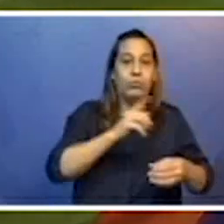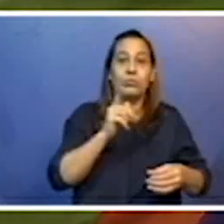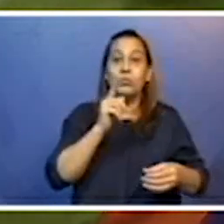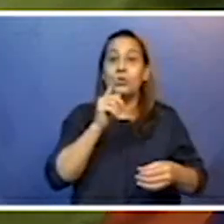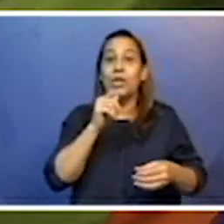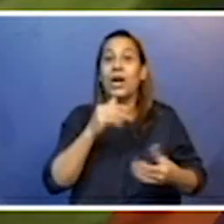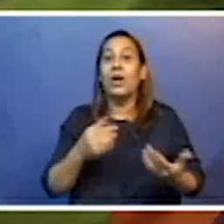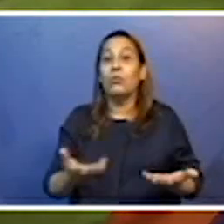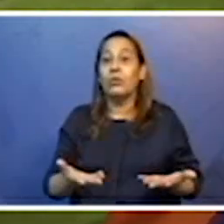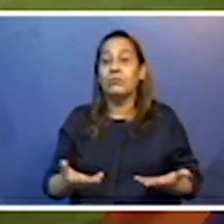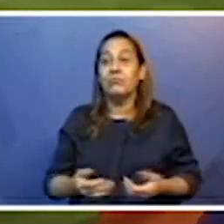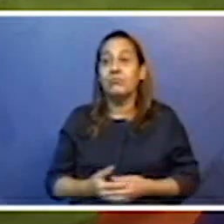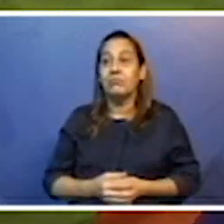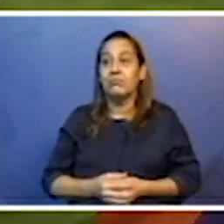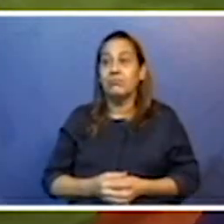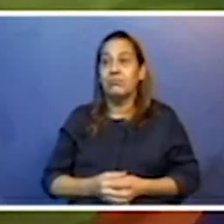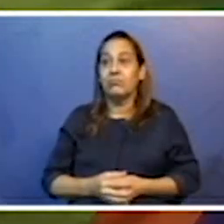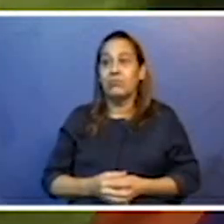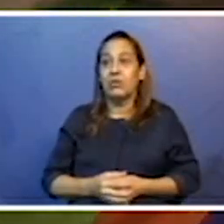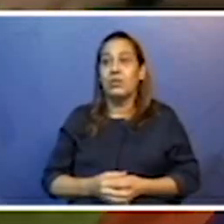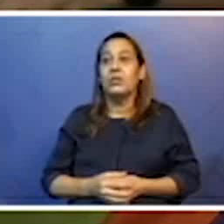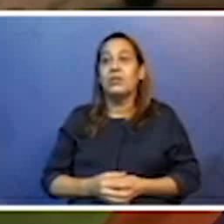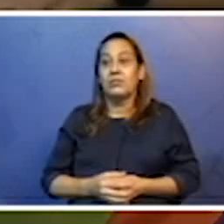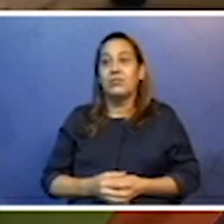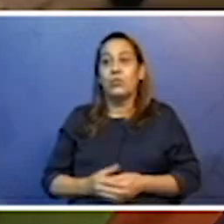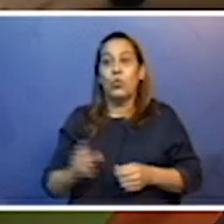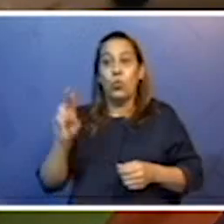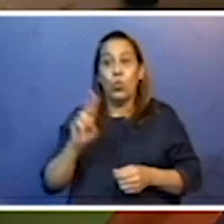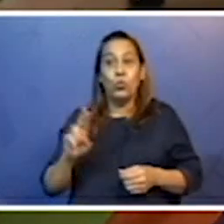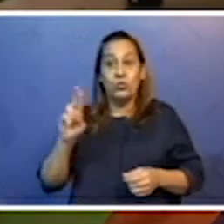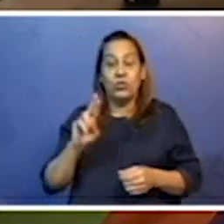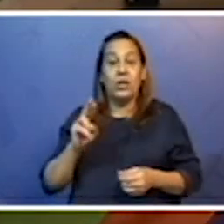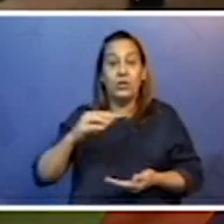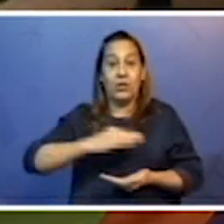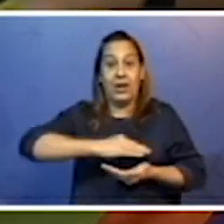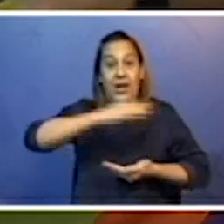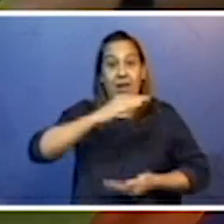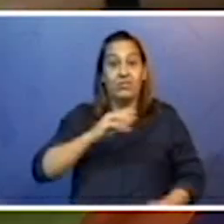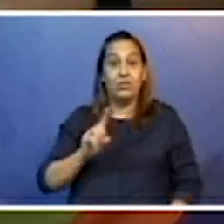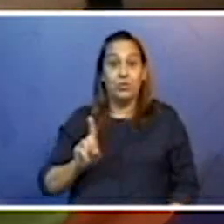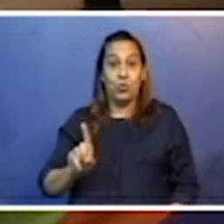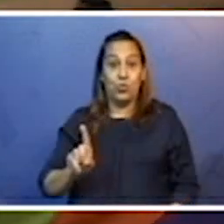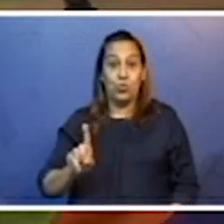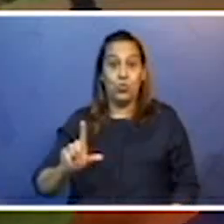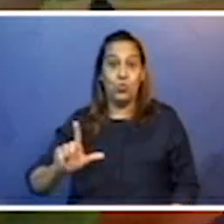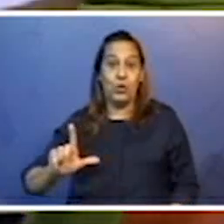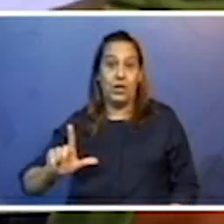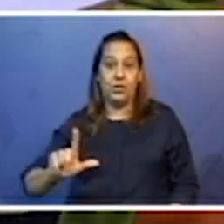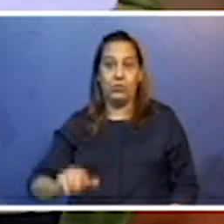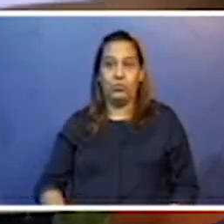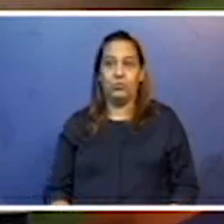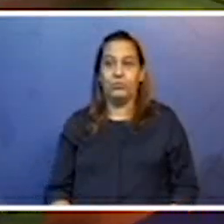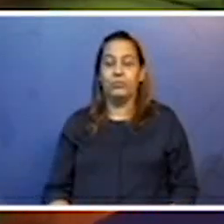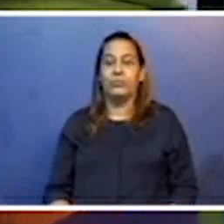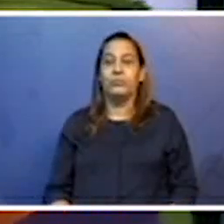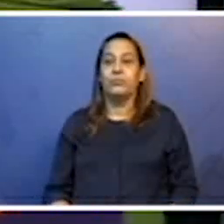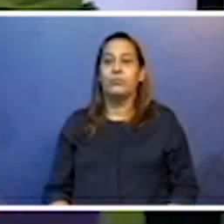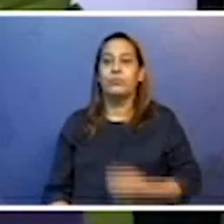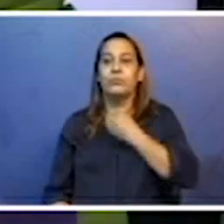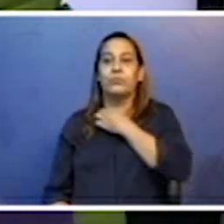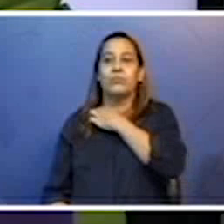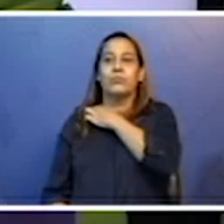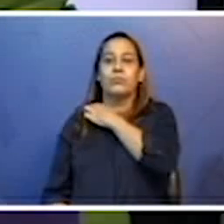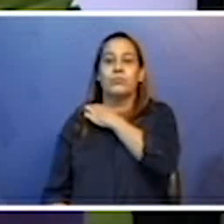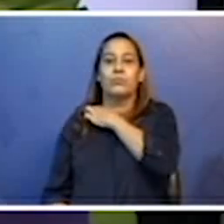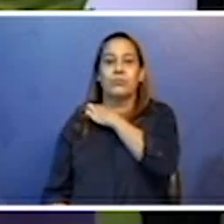precisa encher a garrafa e colocar dentro do aquário? Não são 20 vezes? Então, olha, ele vai